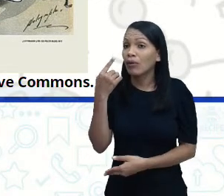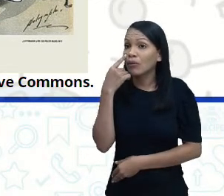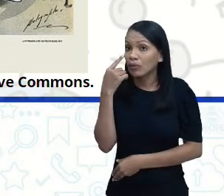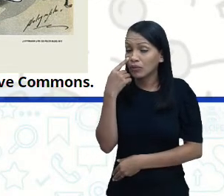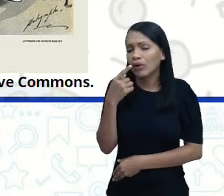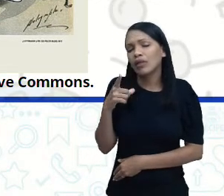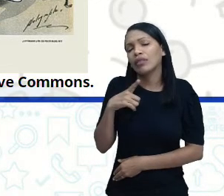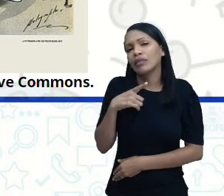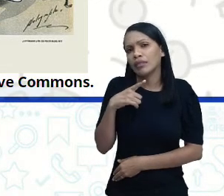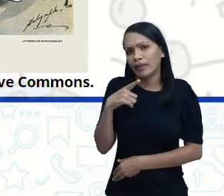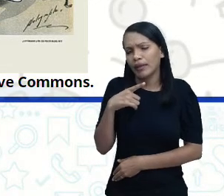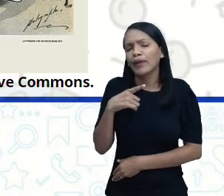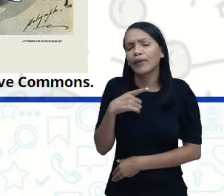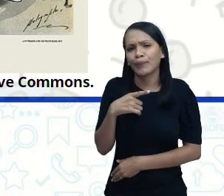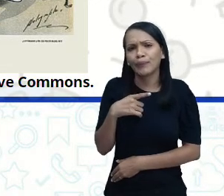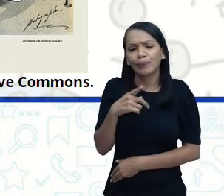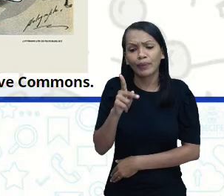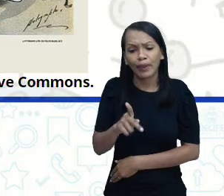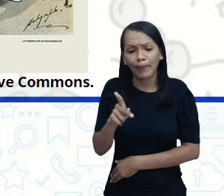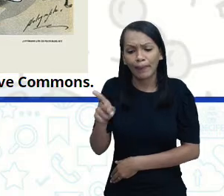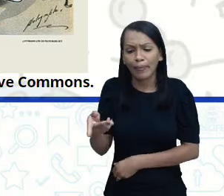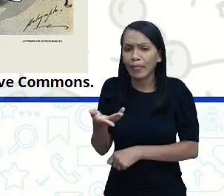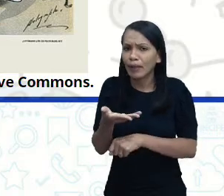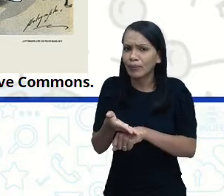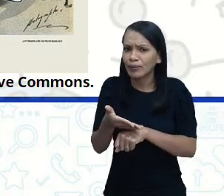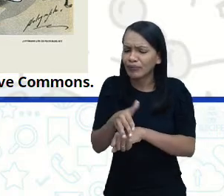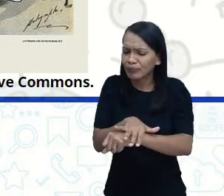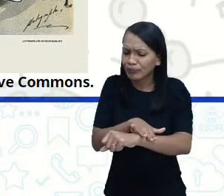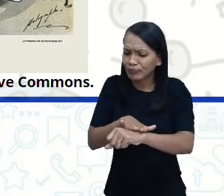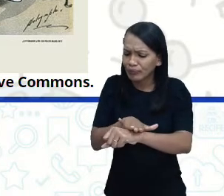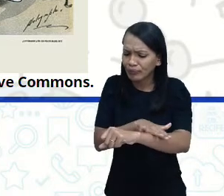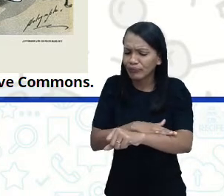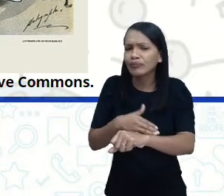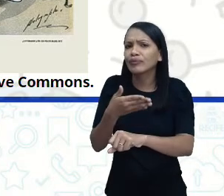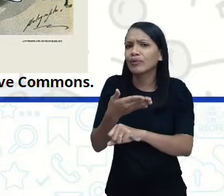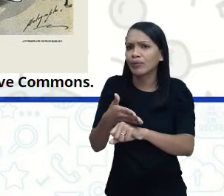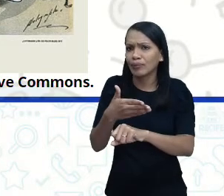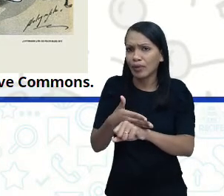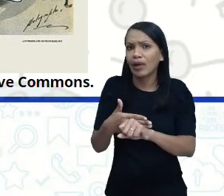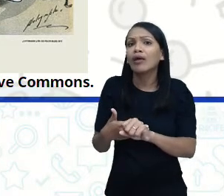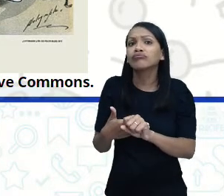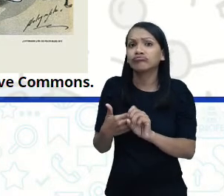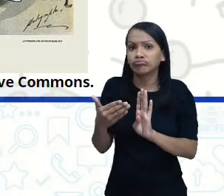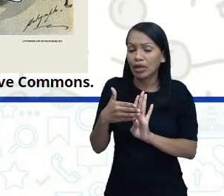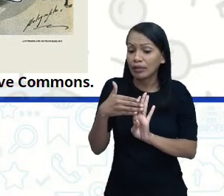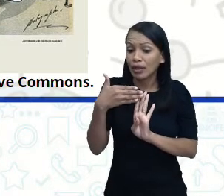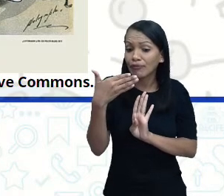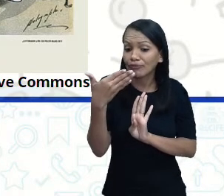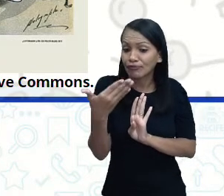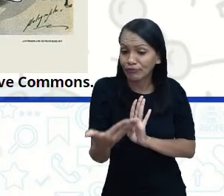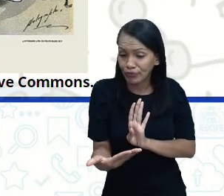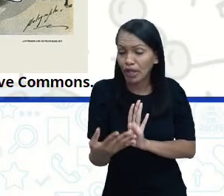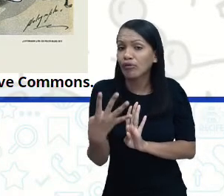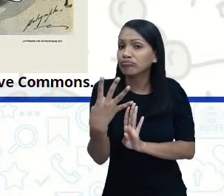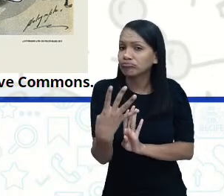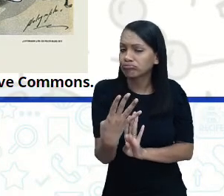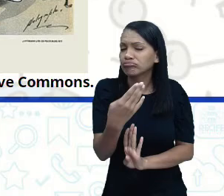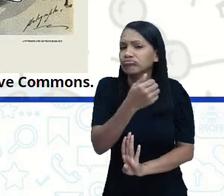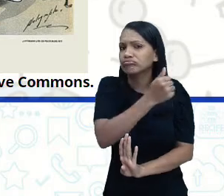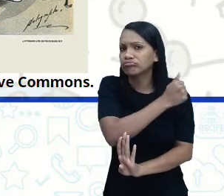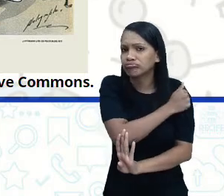o professor branco, alunos na frente, né, negros, assim, sob o